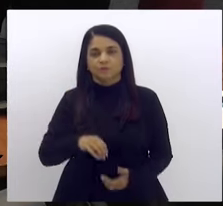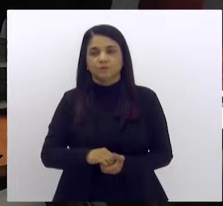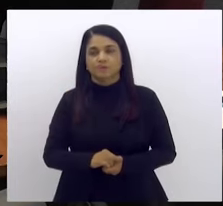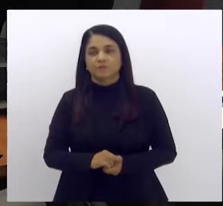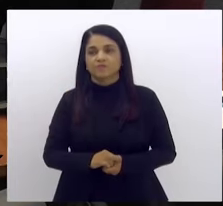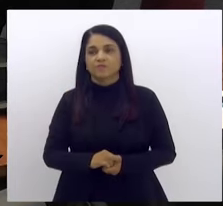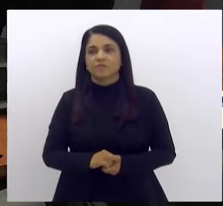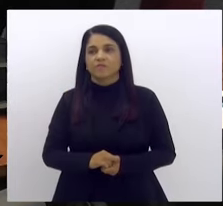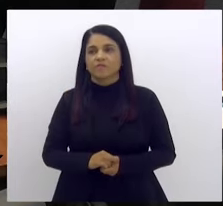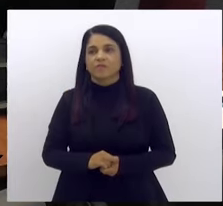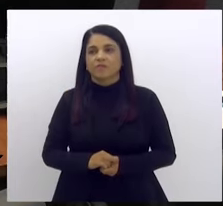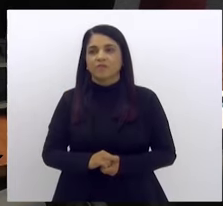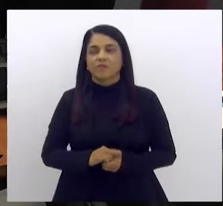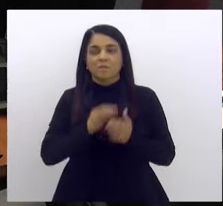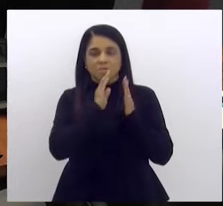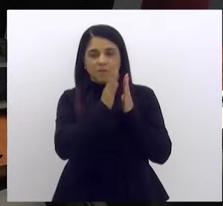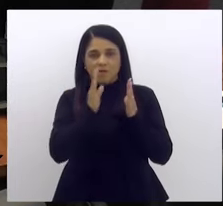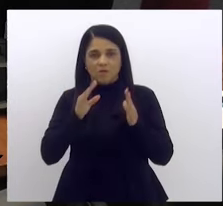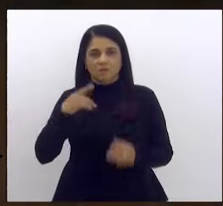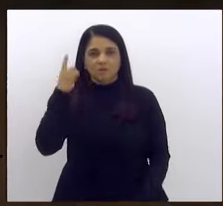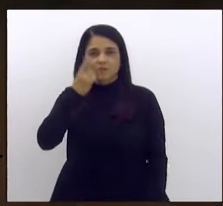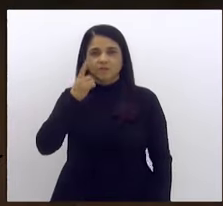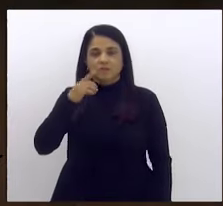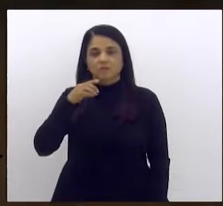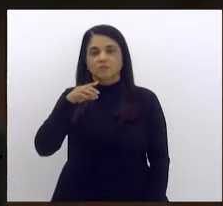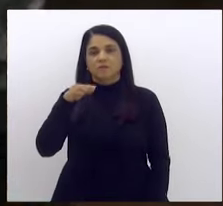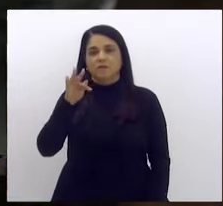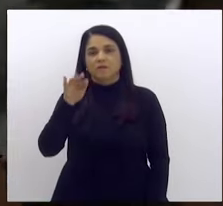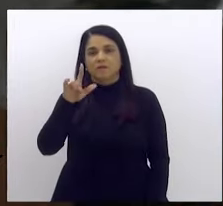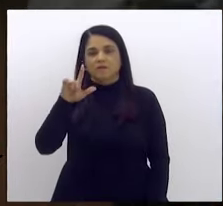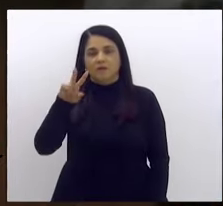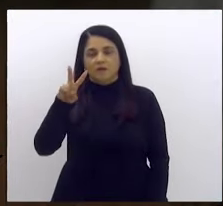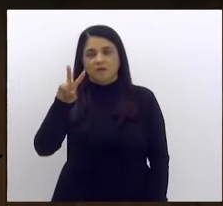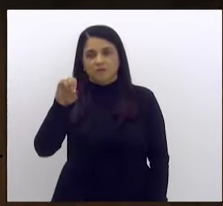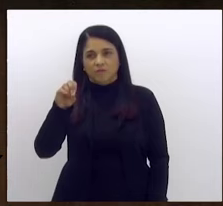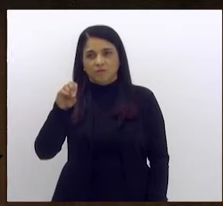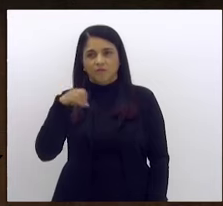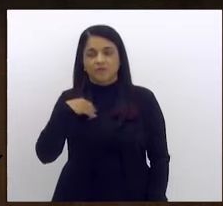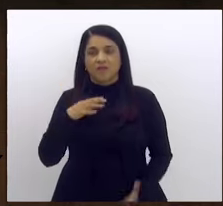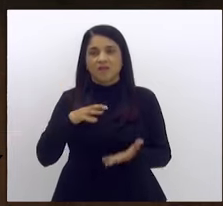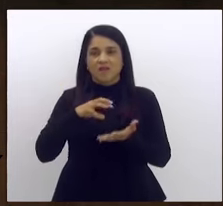Questão de ordem, presidente. Deputado Serafini. Só para registrar abstenção